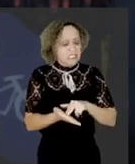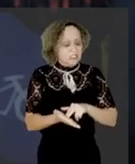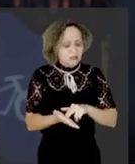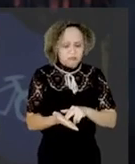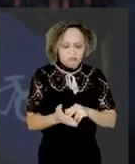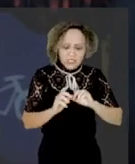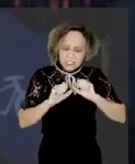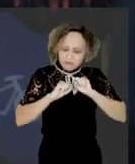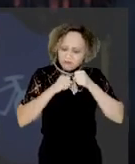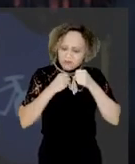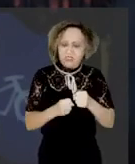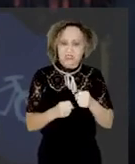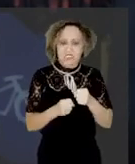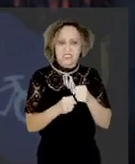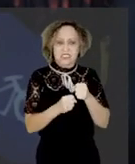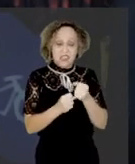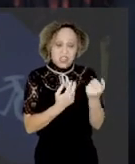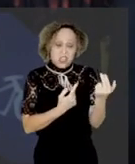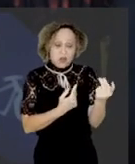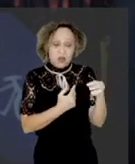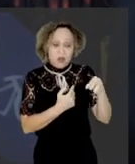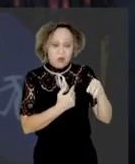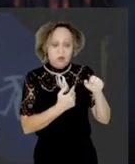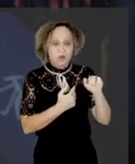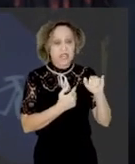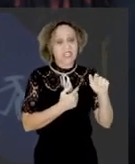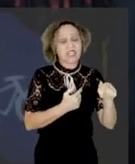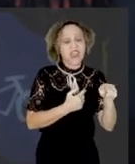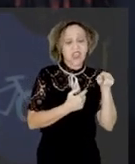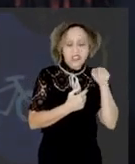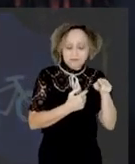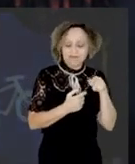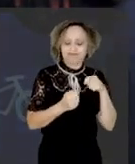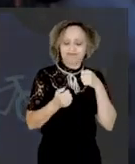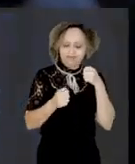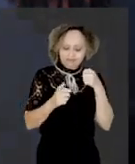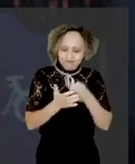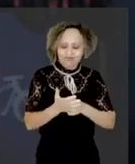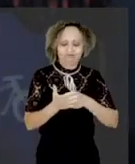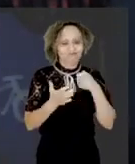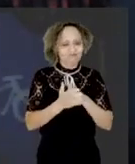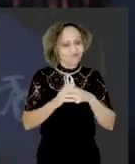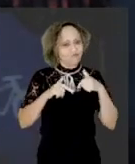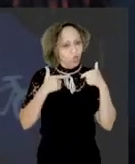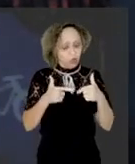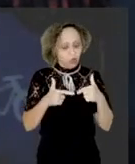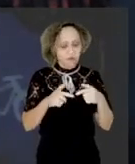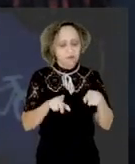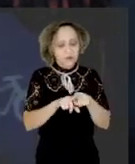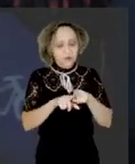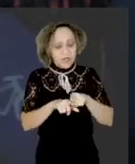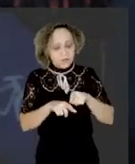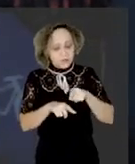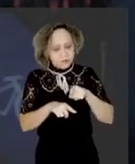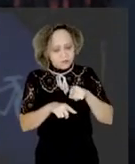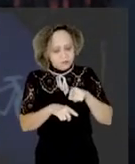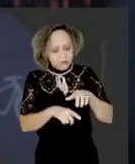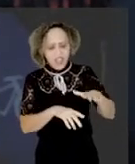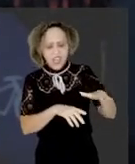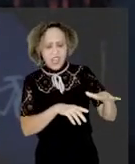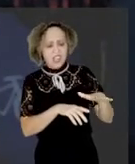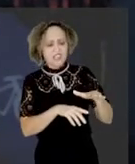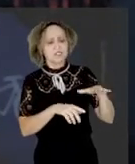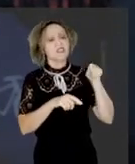tenho dúvida de que o encontro de Marighella com a classe trabalhadora do ABC paulista, mas acima de tudo,